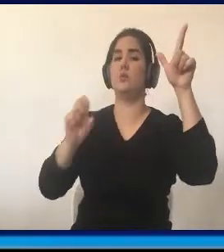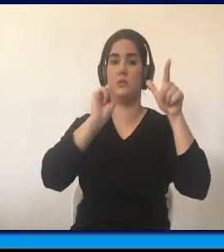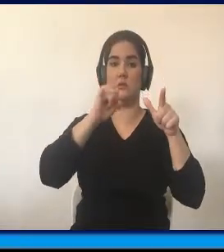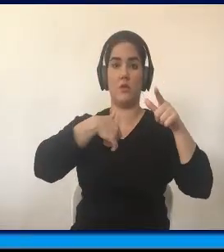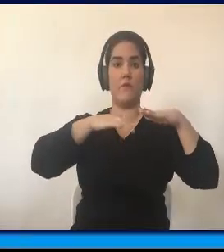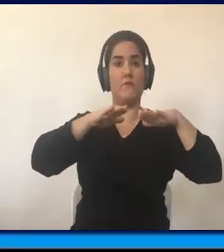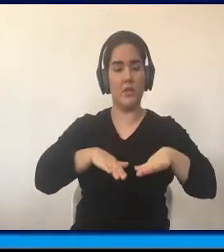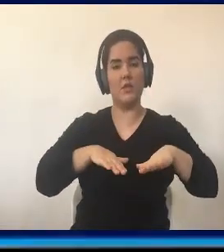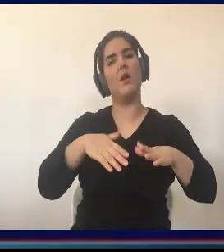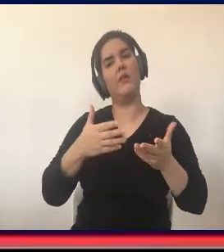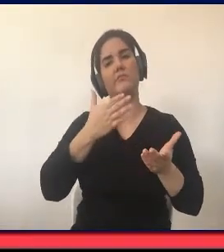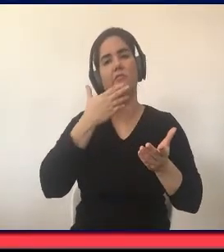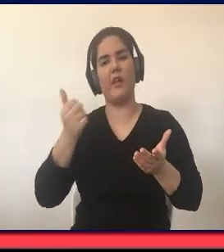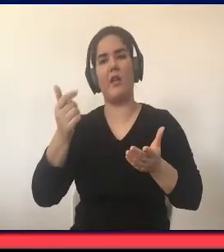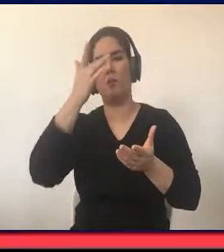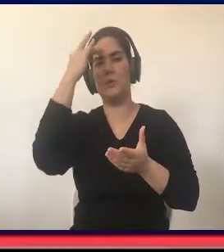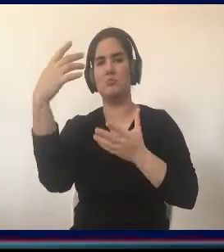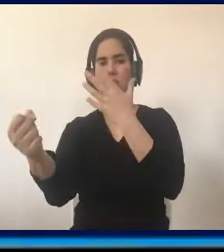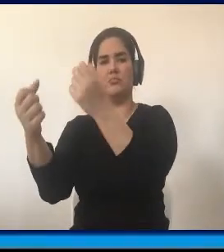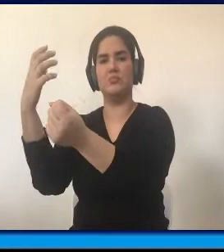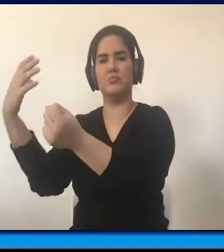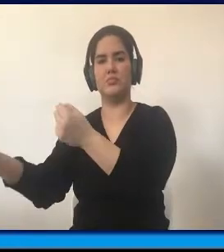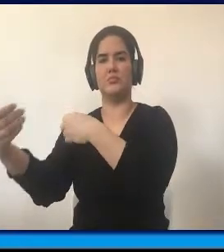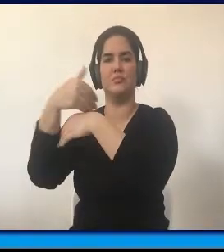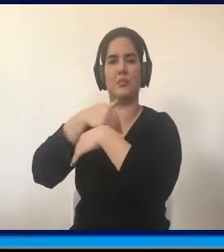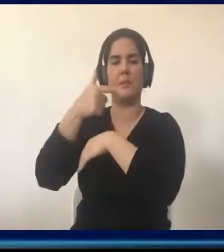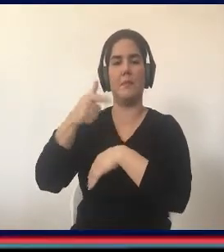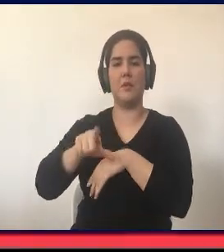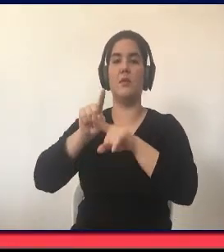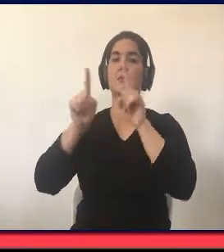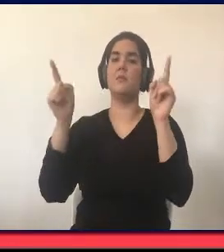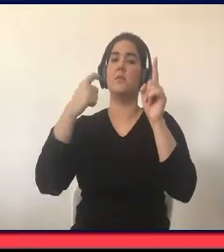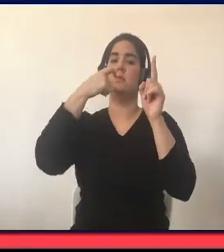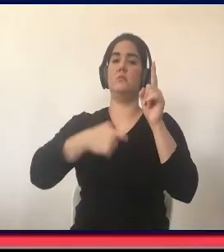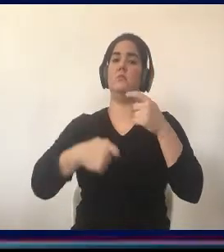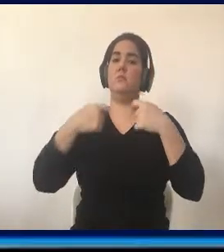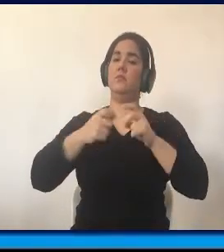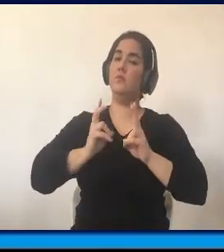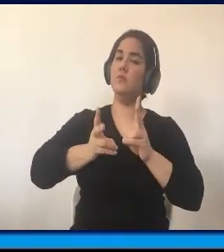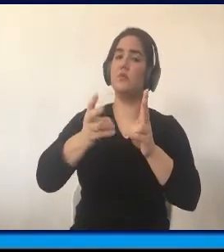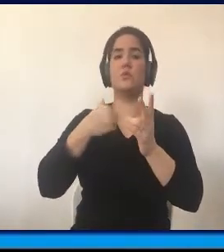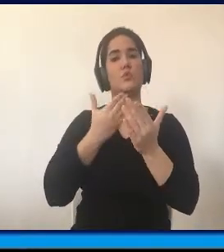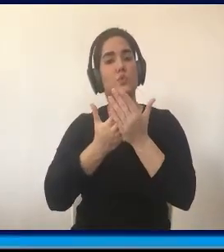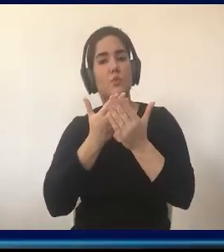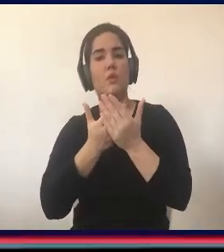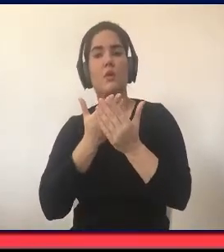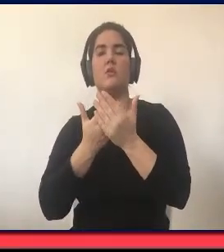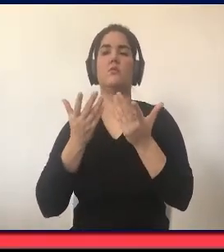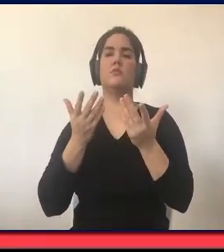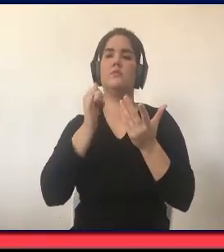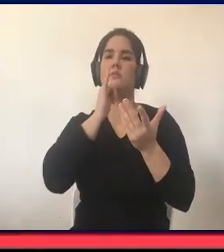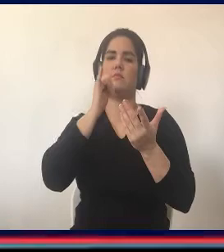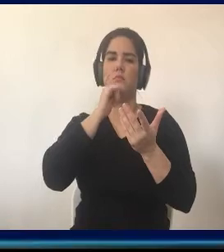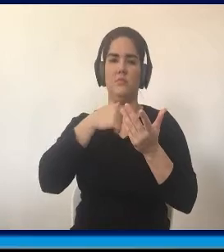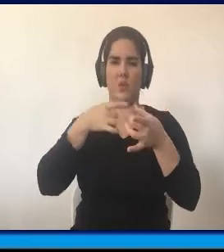clientes. Só que a ideia é, de alguma forma, eles continuarem estudando, não sair totalmente da área, porque